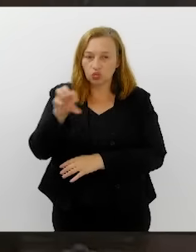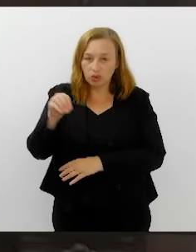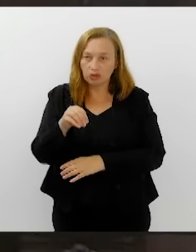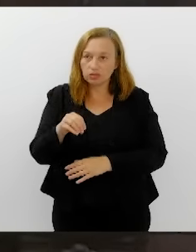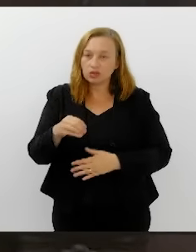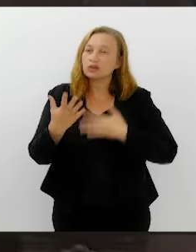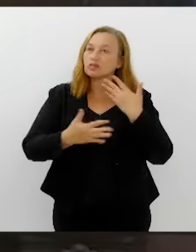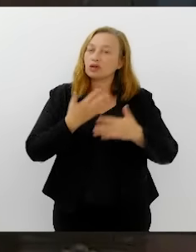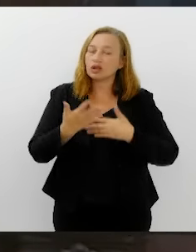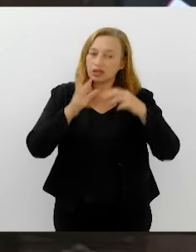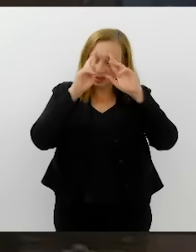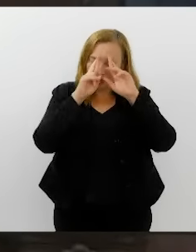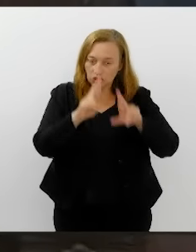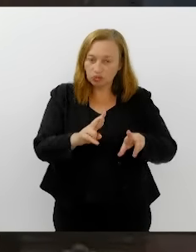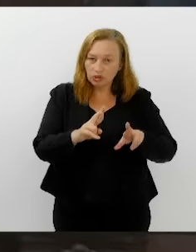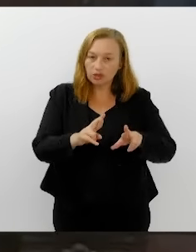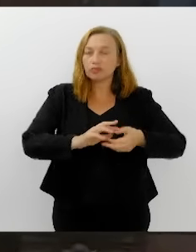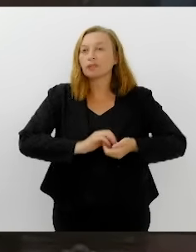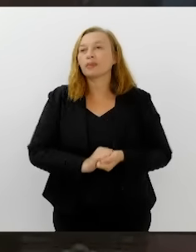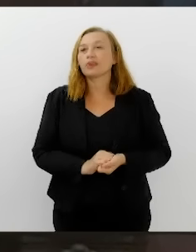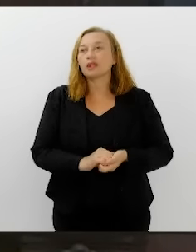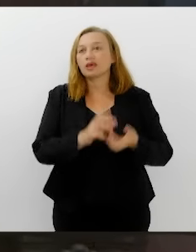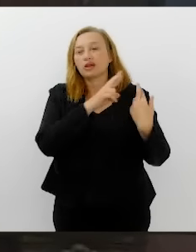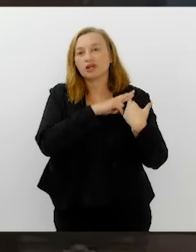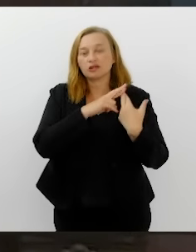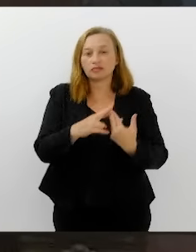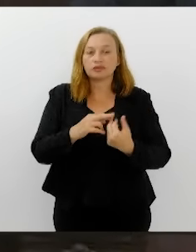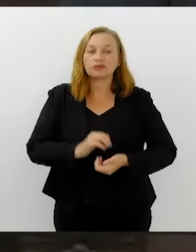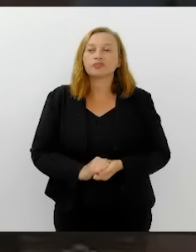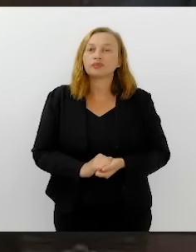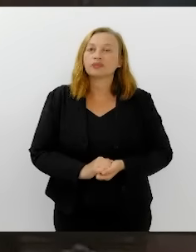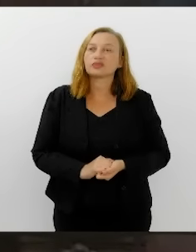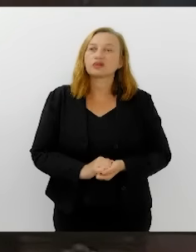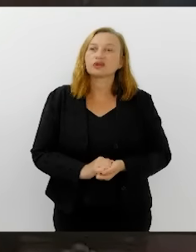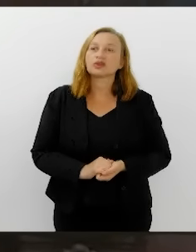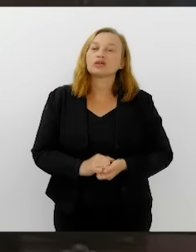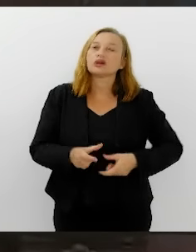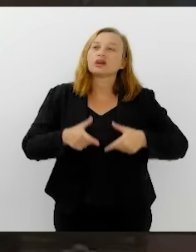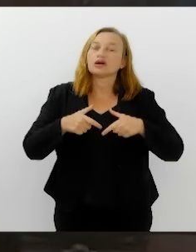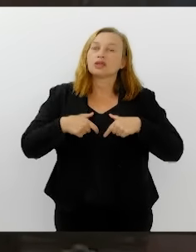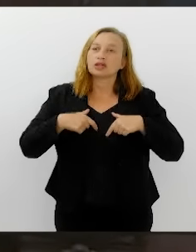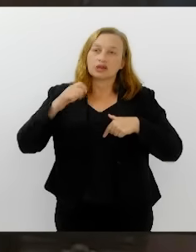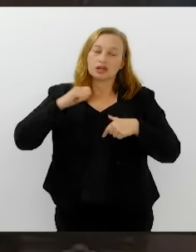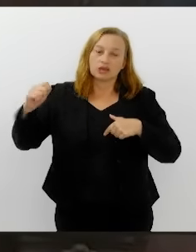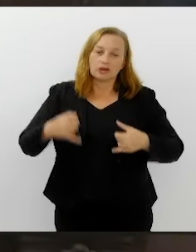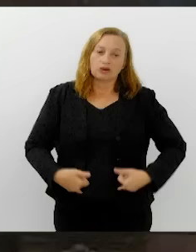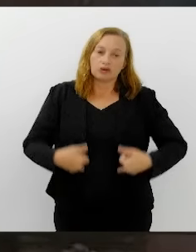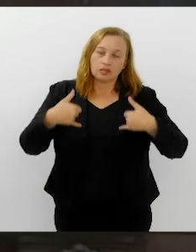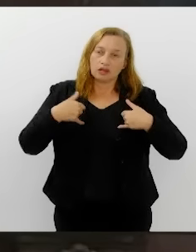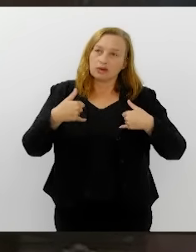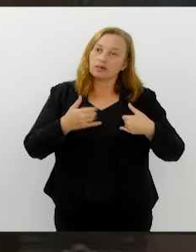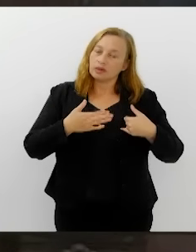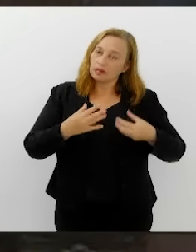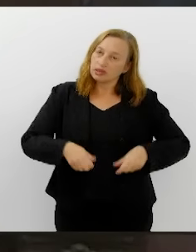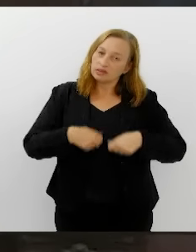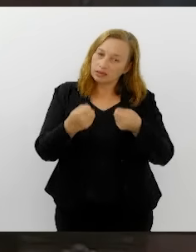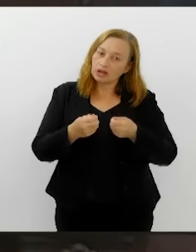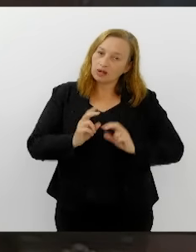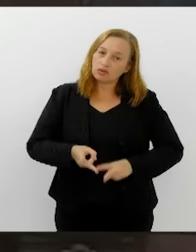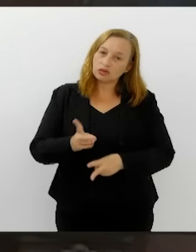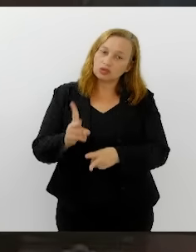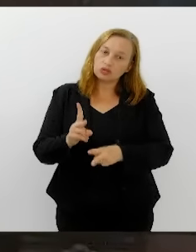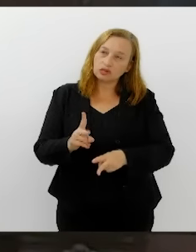imenso respeito e gratidão que lhe conferimos a medalha Tiradentes. É uma honra para mim dar continuidade ao legado